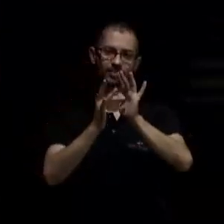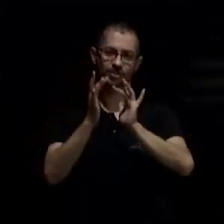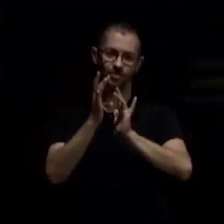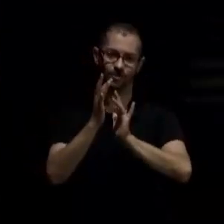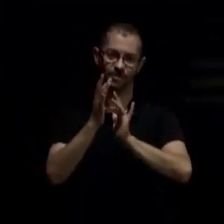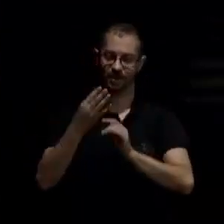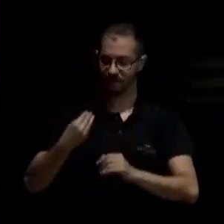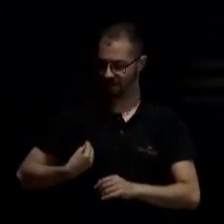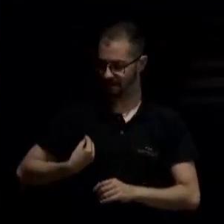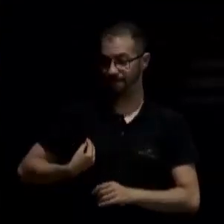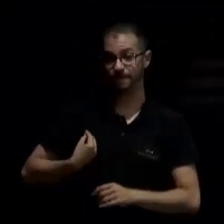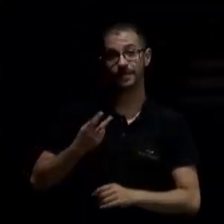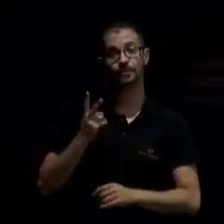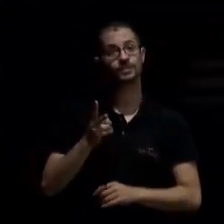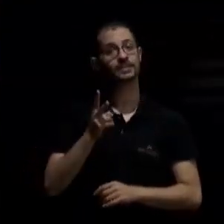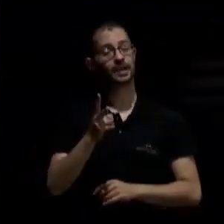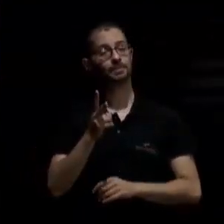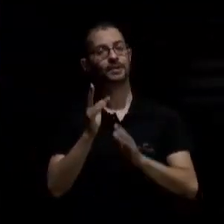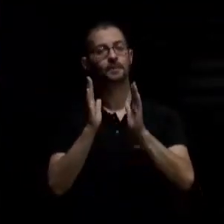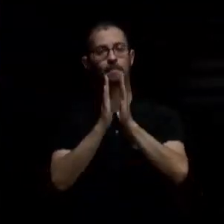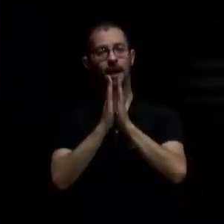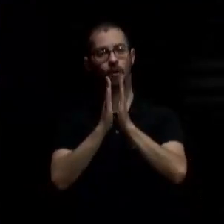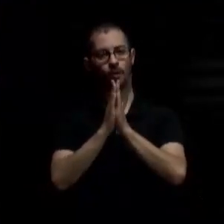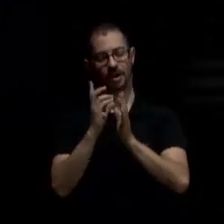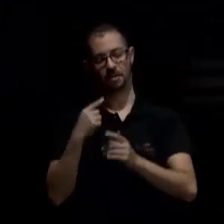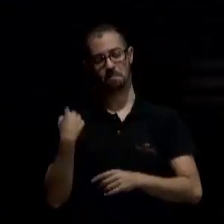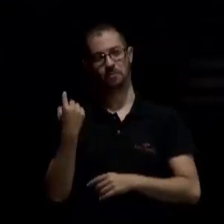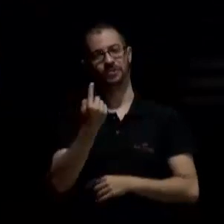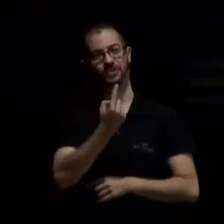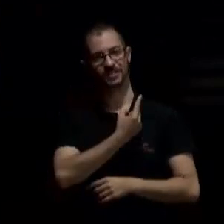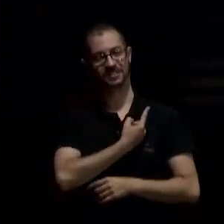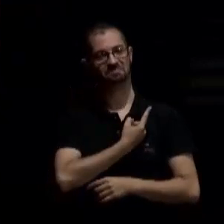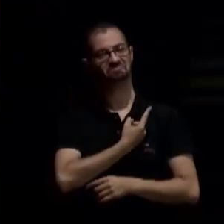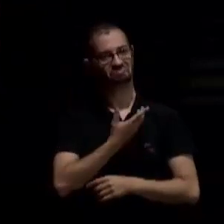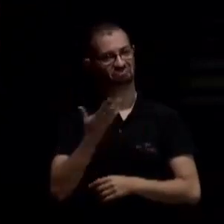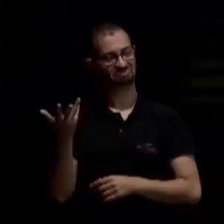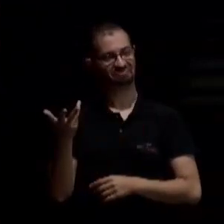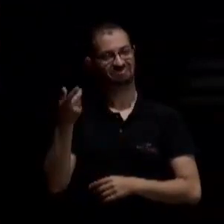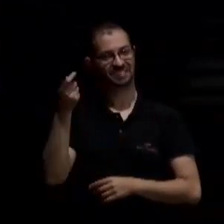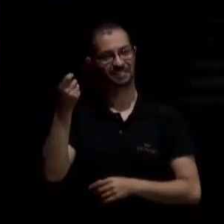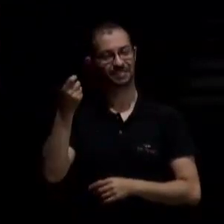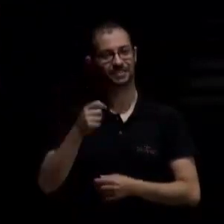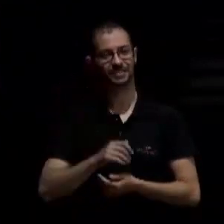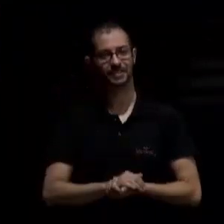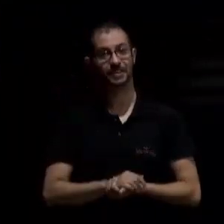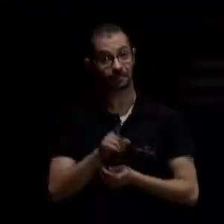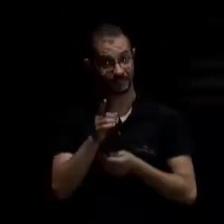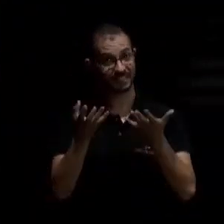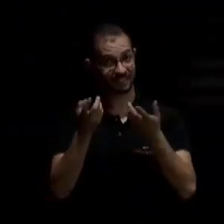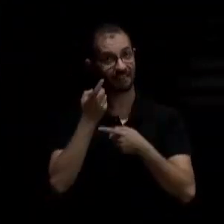Vivendo sempre para interceder por nós. Isto é fantástico. Vocês querem ver